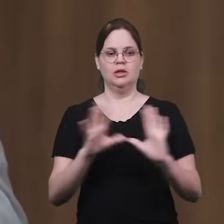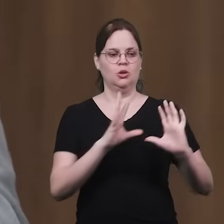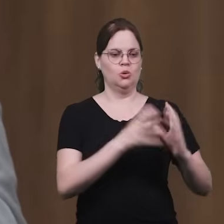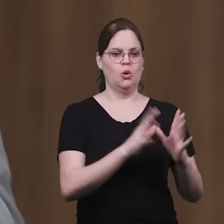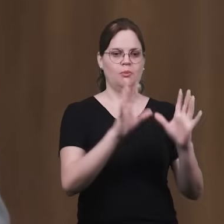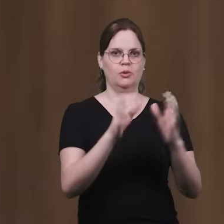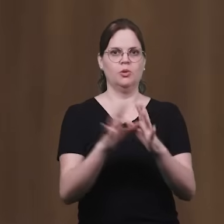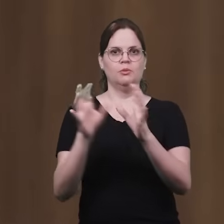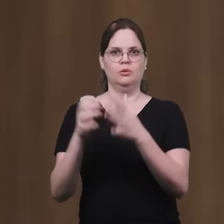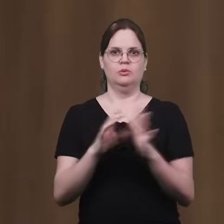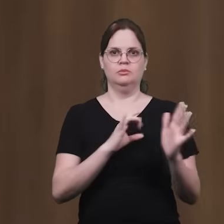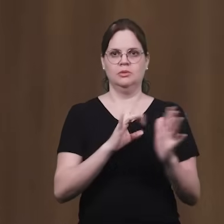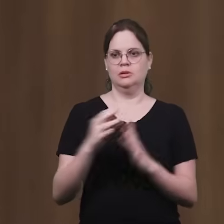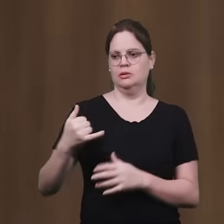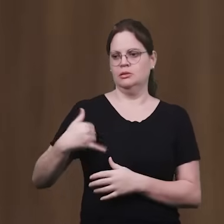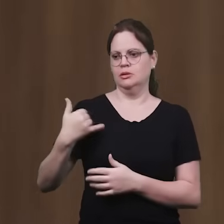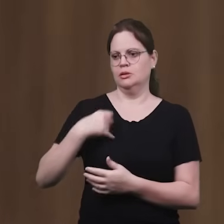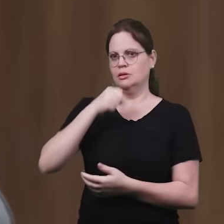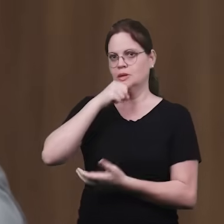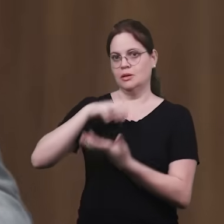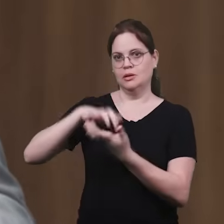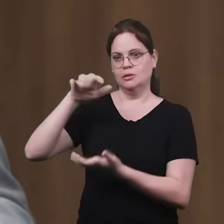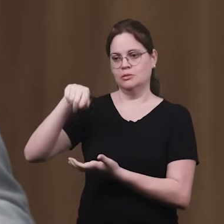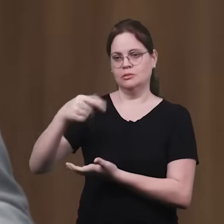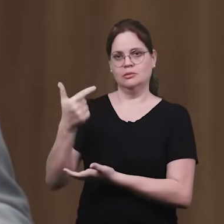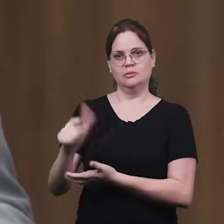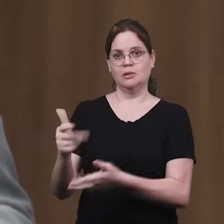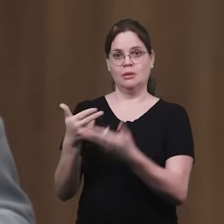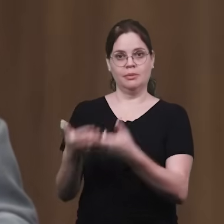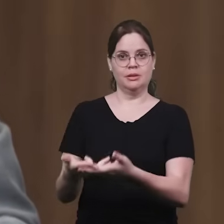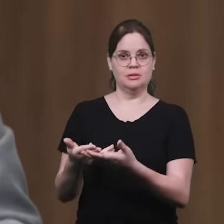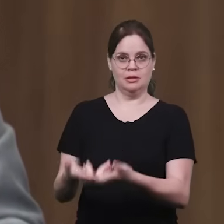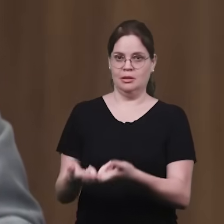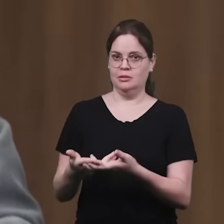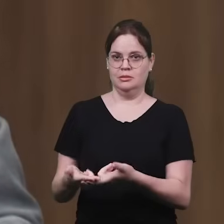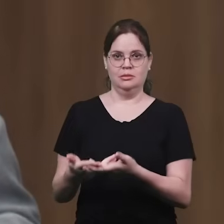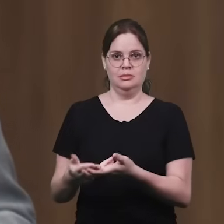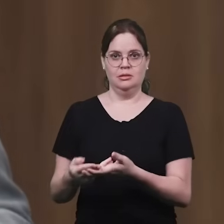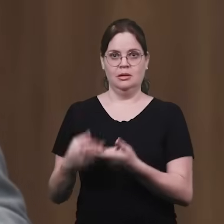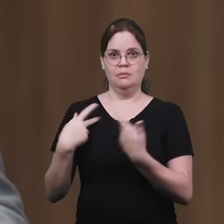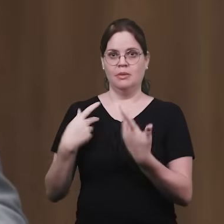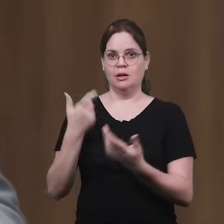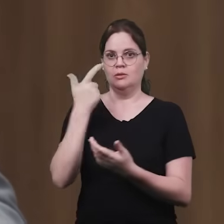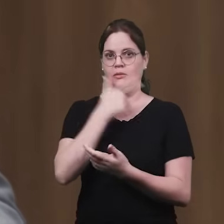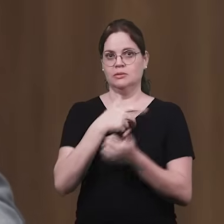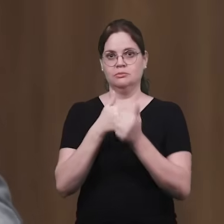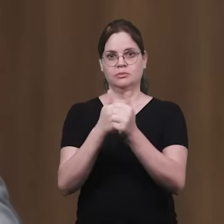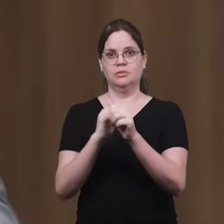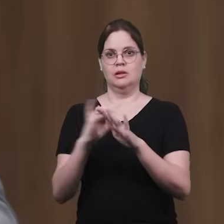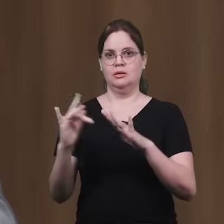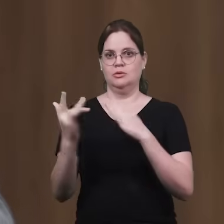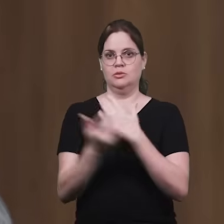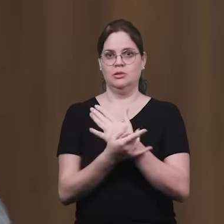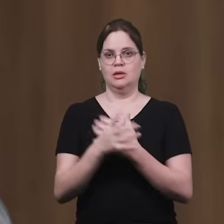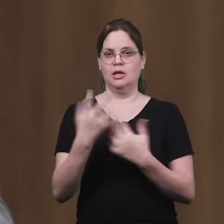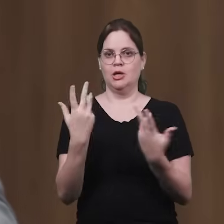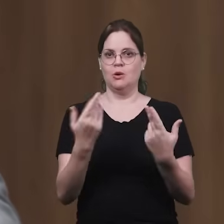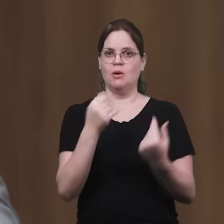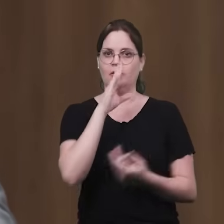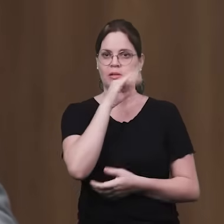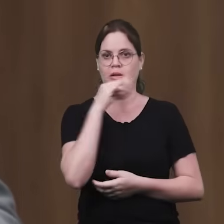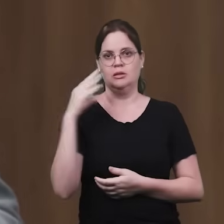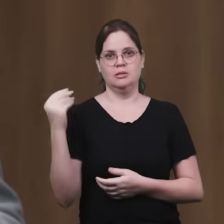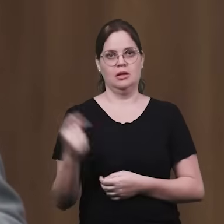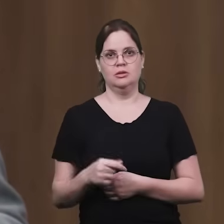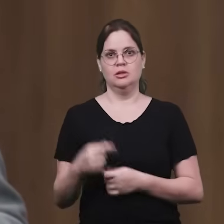específicos. Uma pessoa de um pouco mais de idade não tem muita paciência para acompanhar uma rede social, por exemplo,